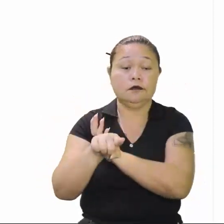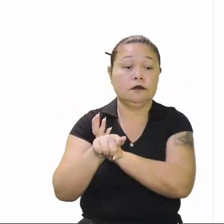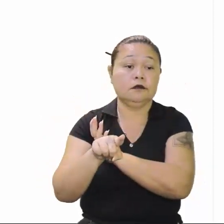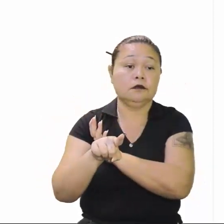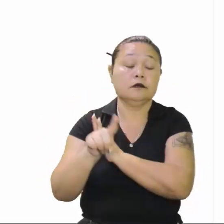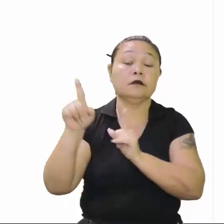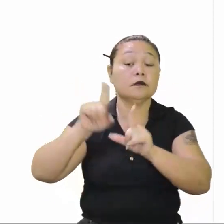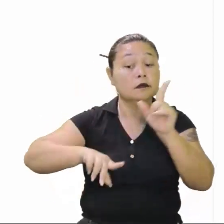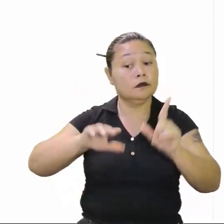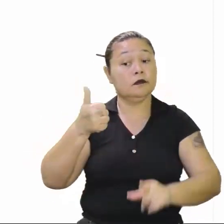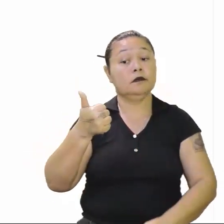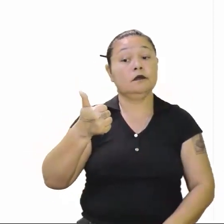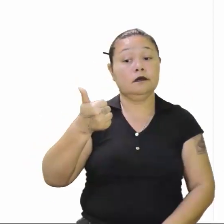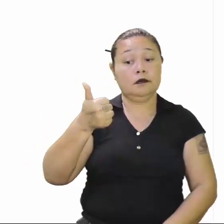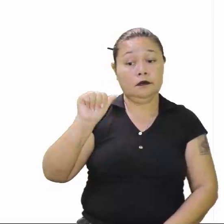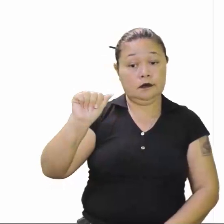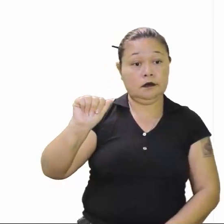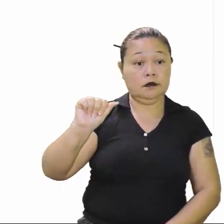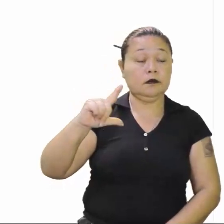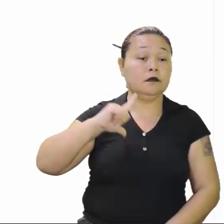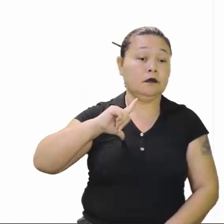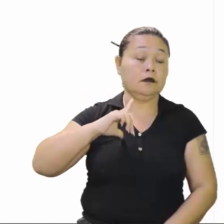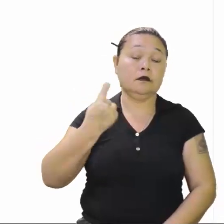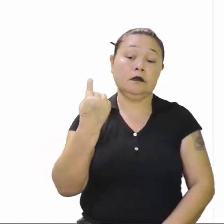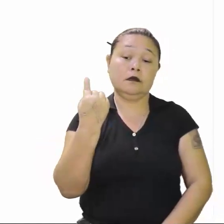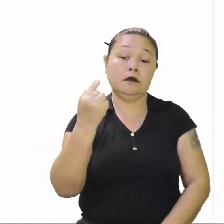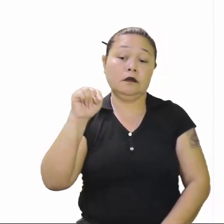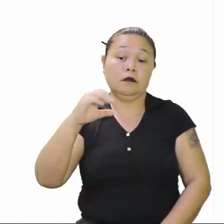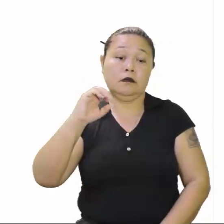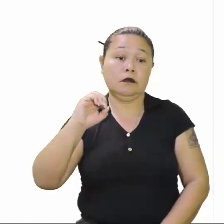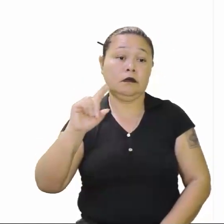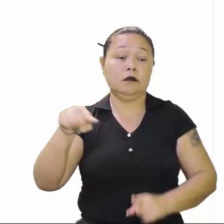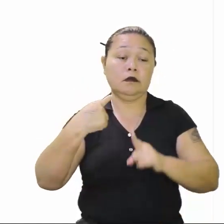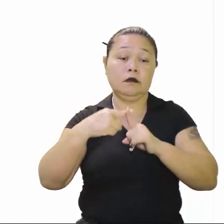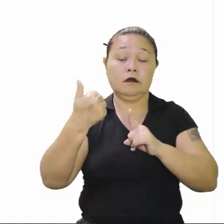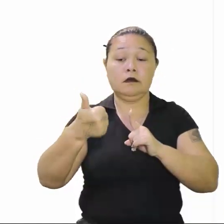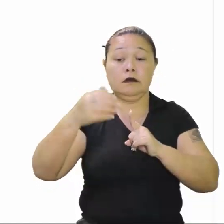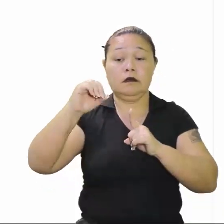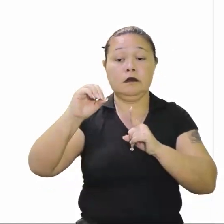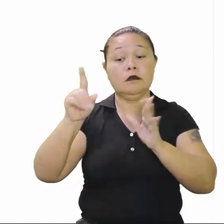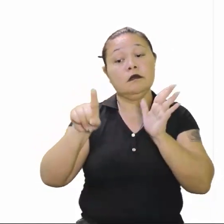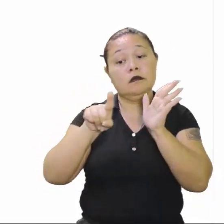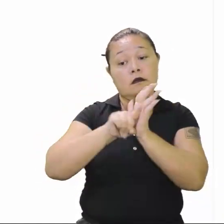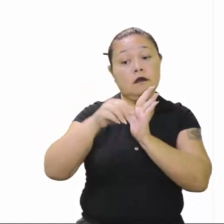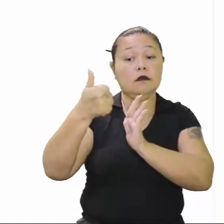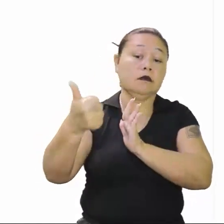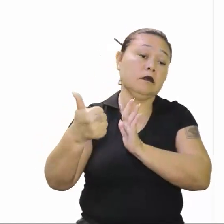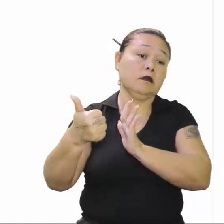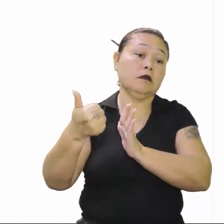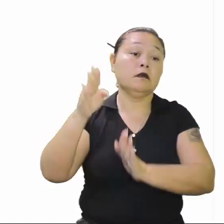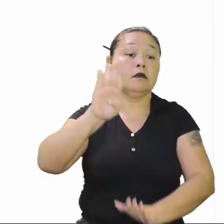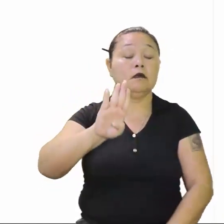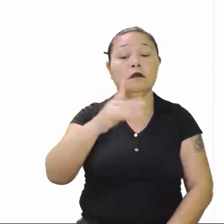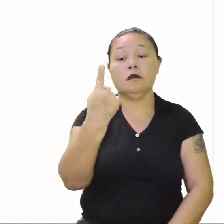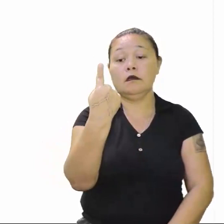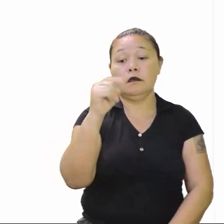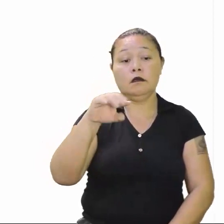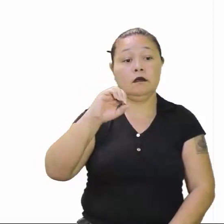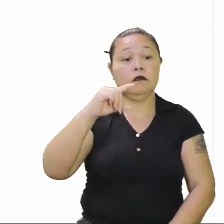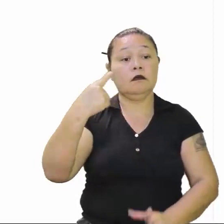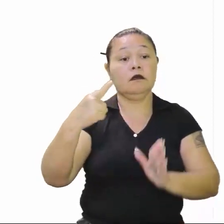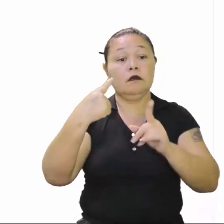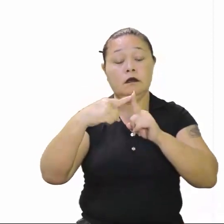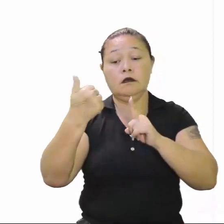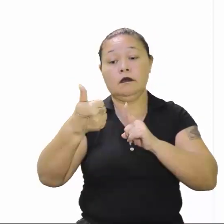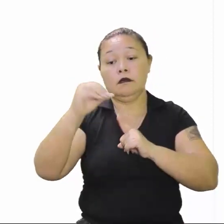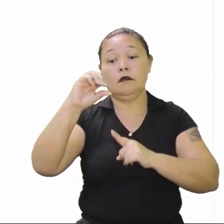Seria a letra A, onde nós temos 1 vezes 10 a menos 1. A letra B, 1 vezes